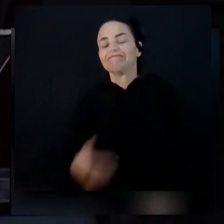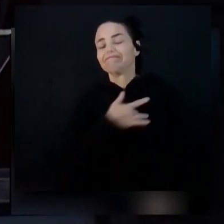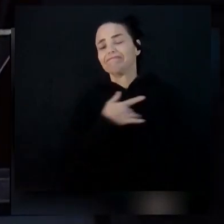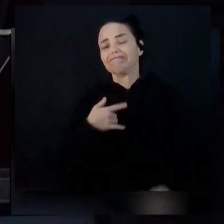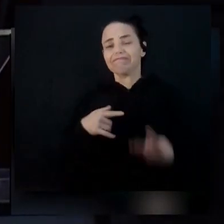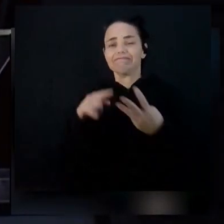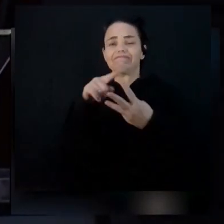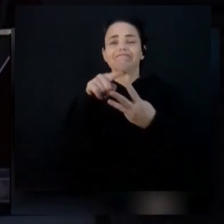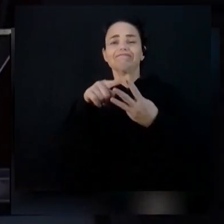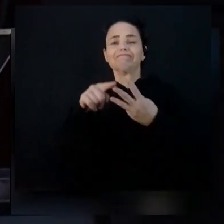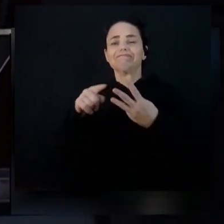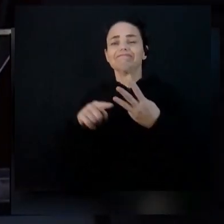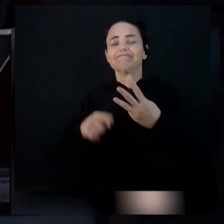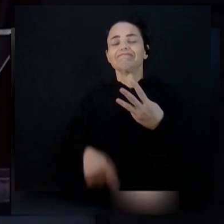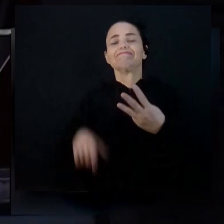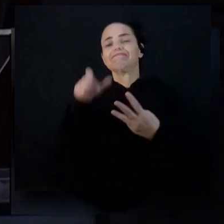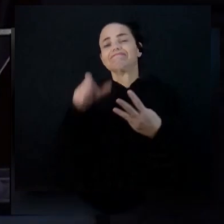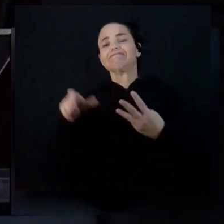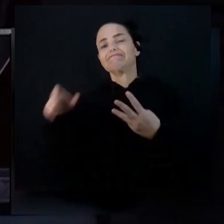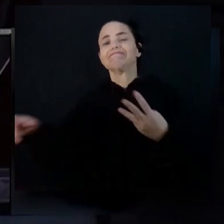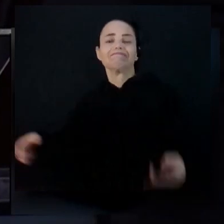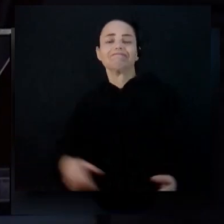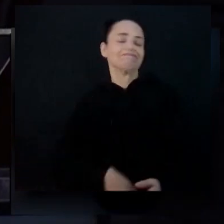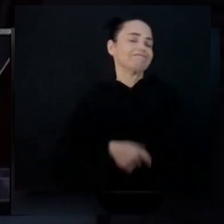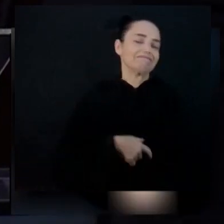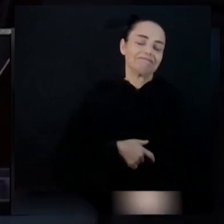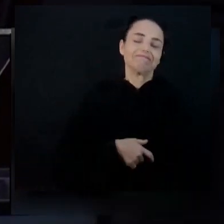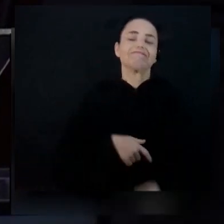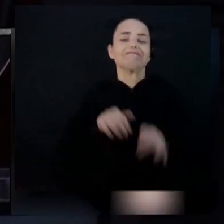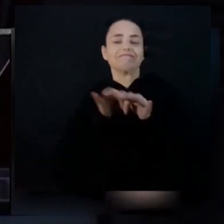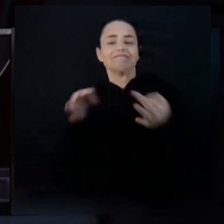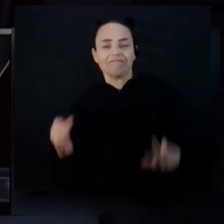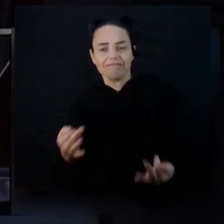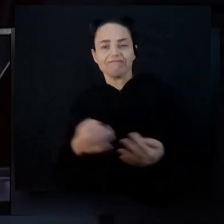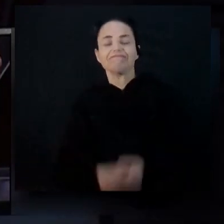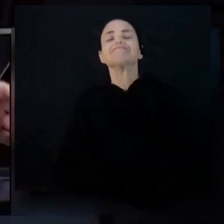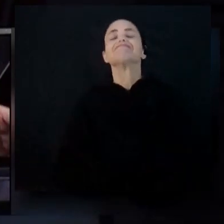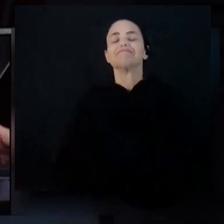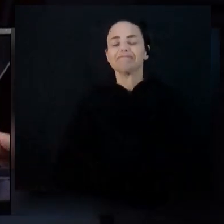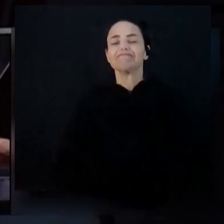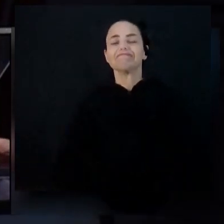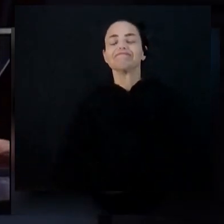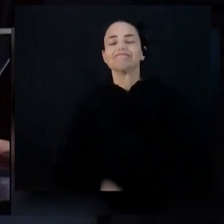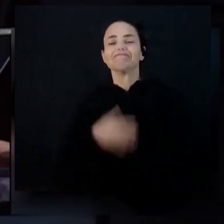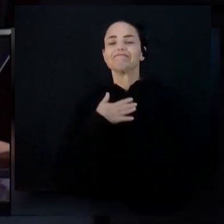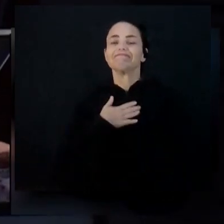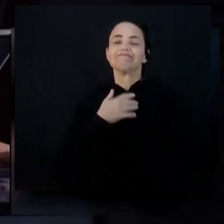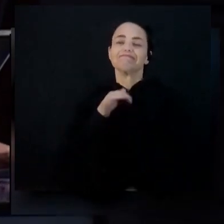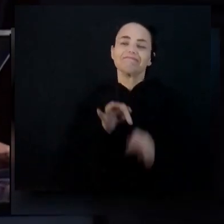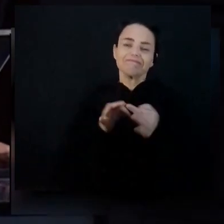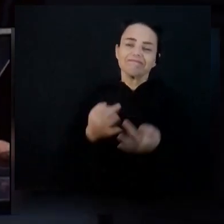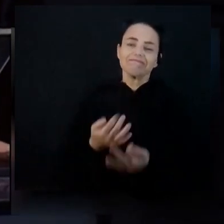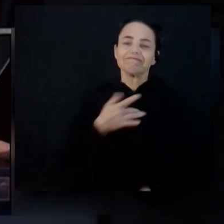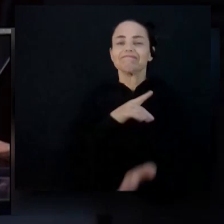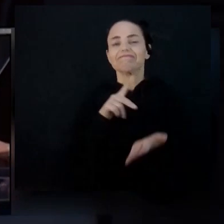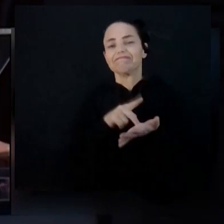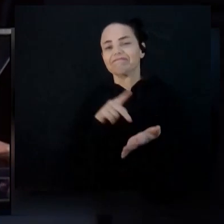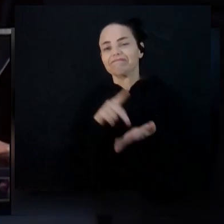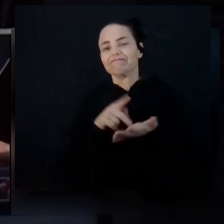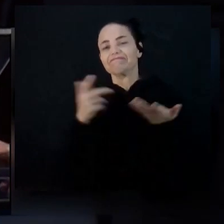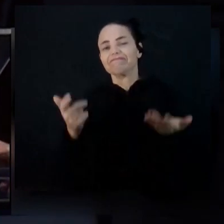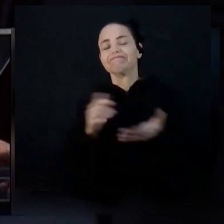gente, gente, gente. Então, de uma forma muito simples, mas singela e verdadeira, eu quero cumprimentar